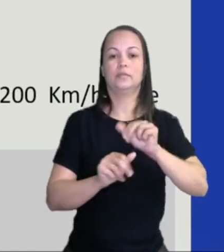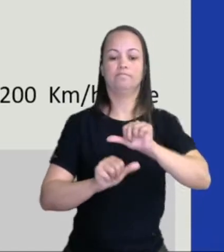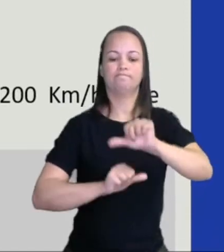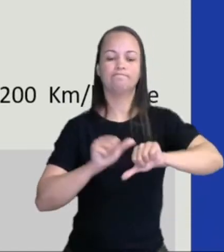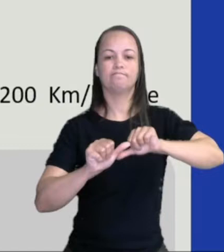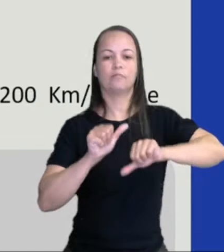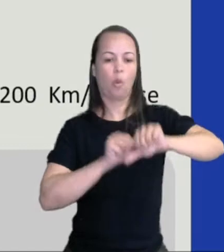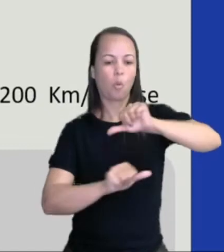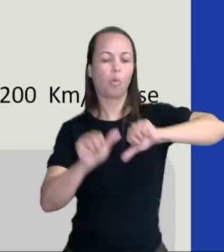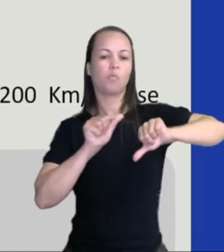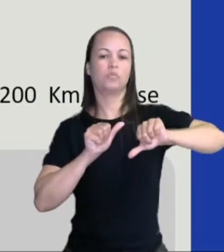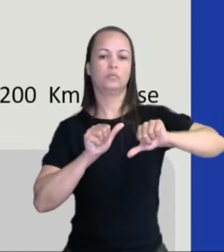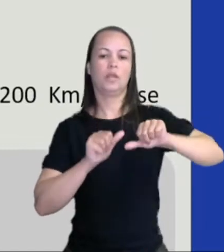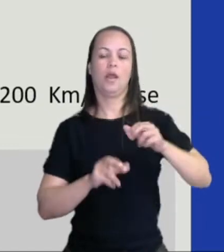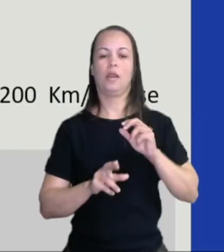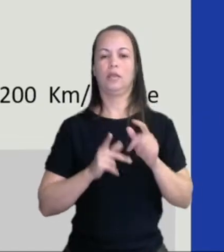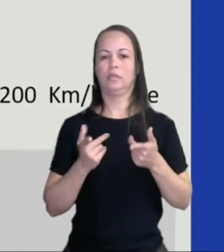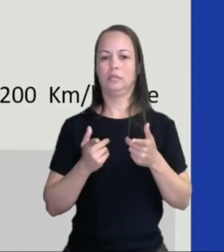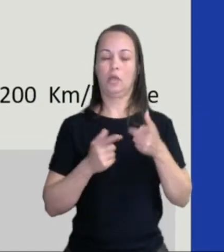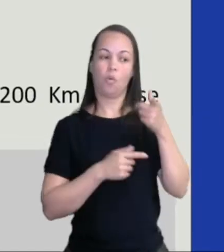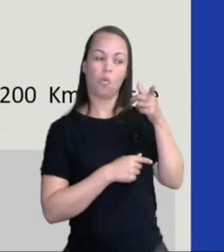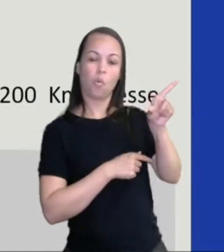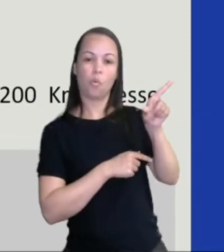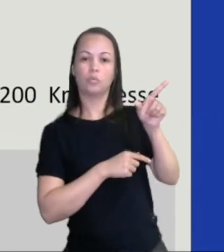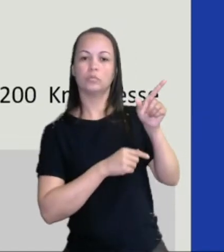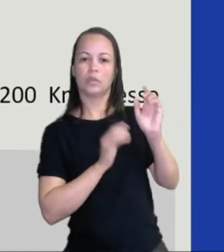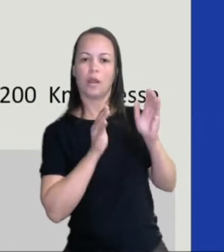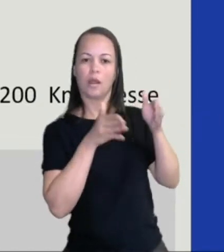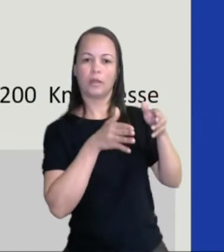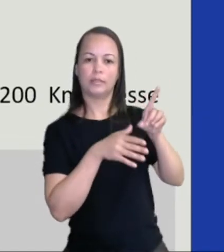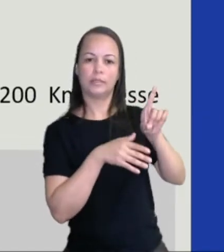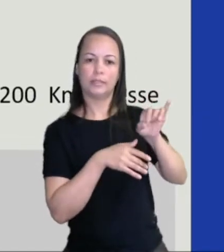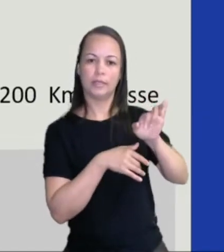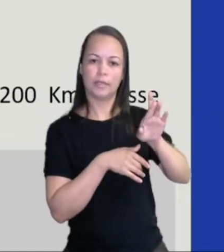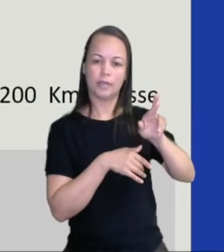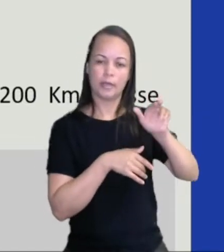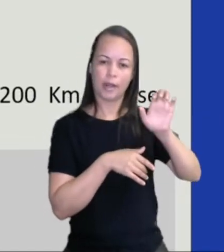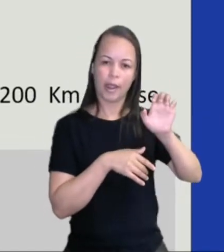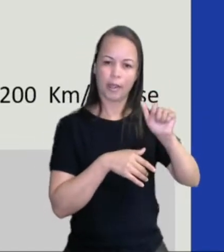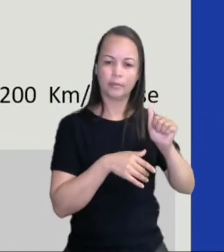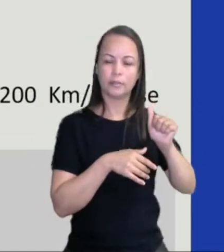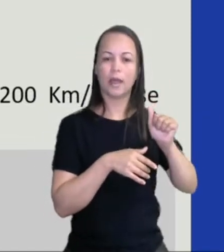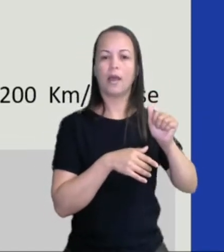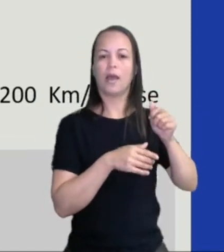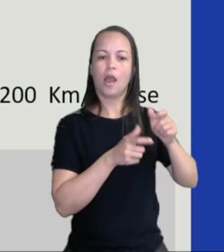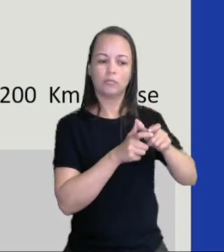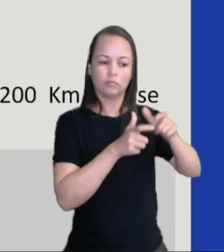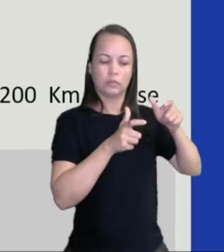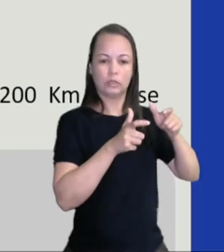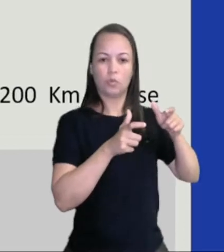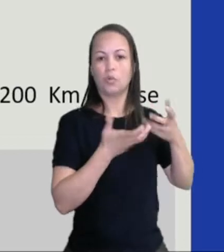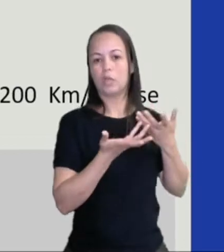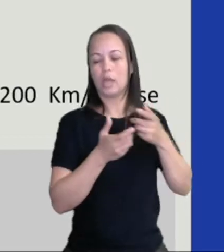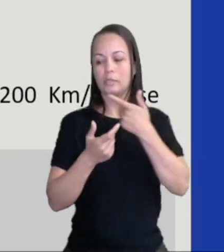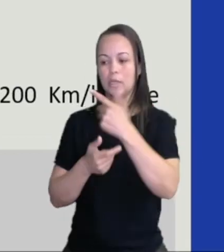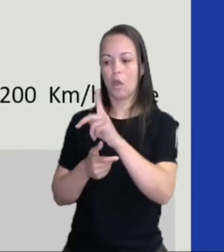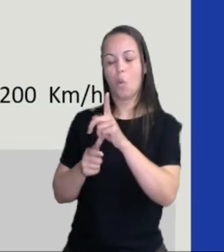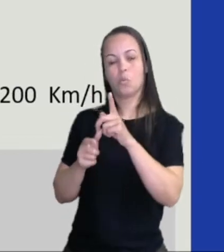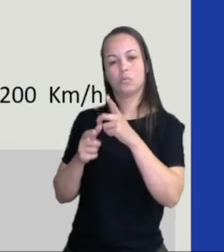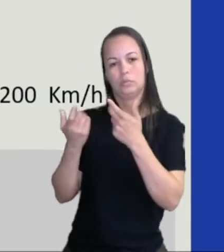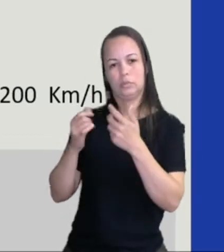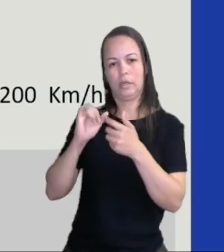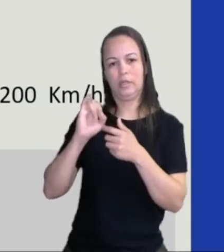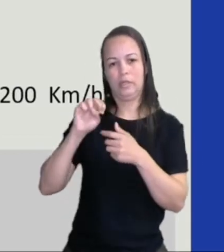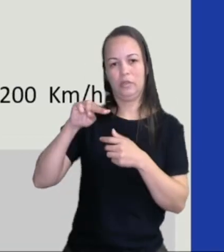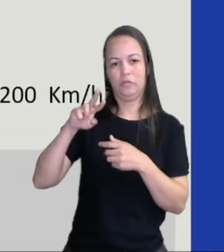grandeza aumenta, a outra irá diminuir, tá? Uma diminui e a outra aumenta, e vice-versa. Por exemplo, a